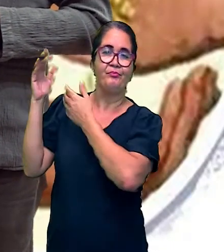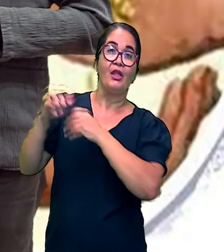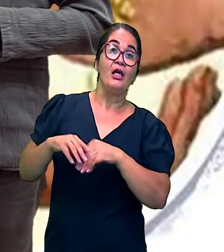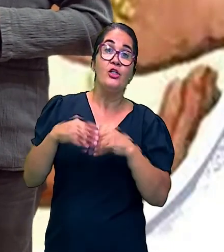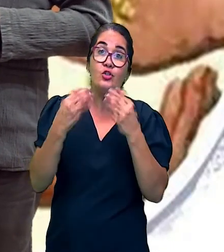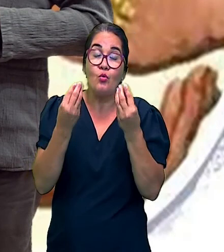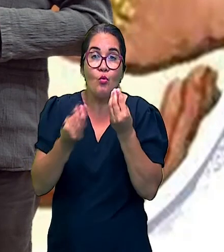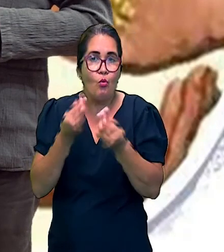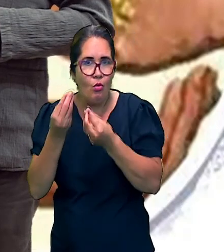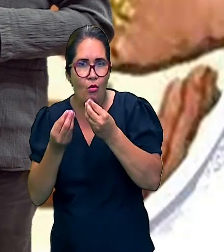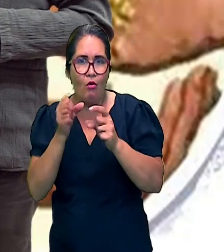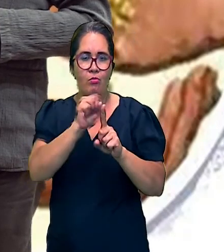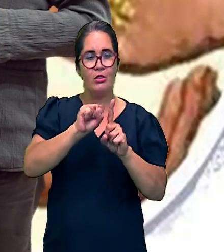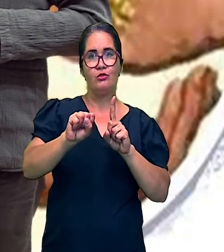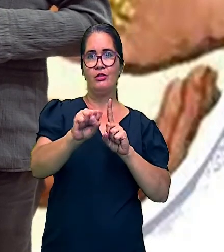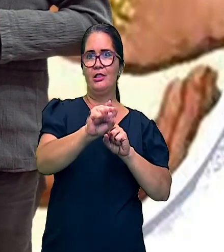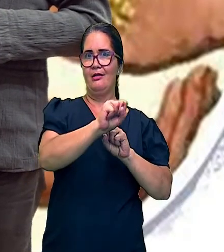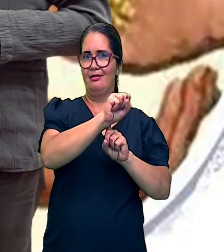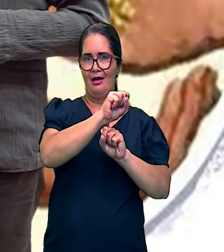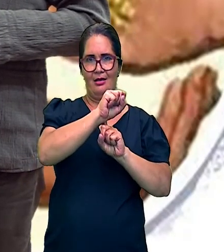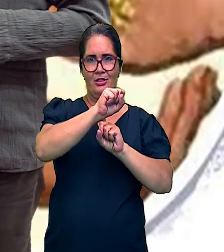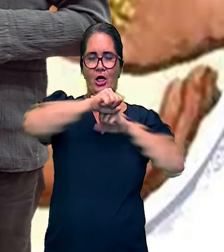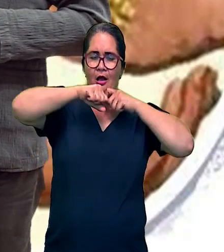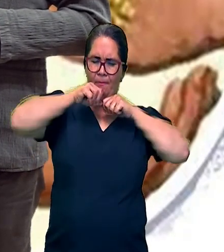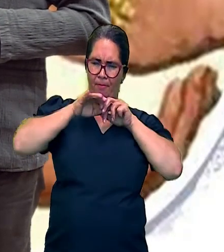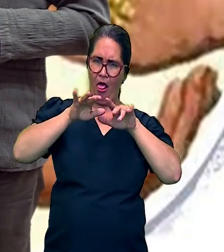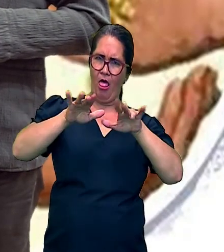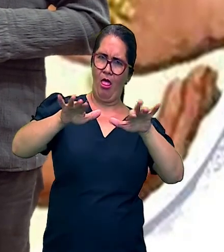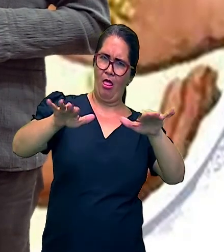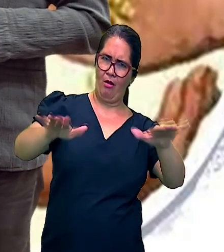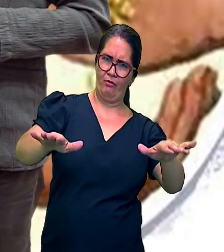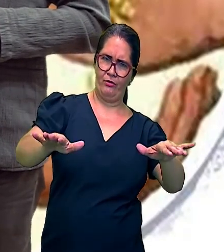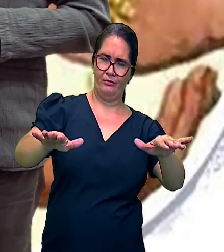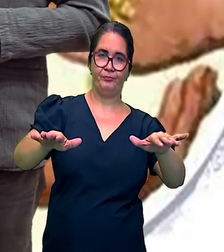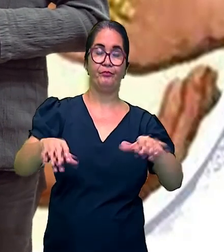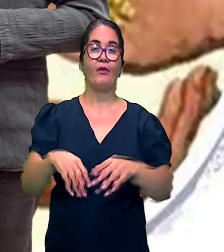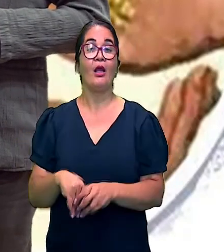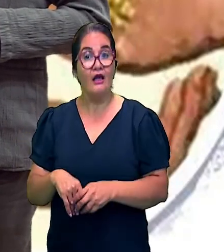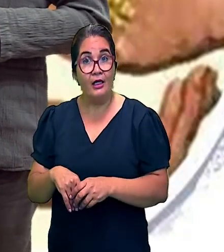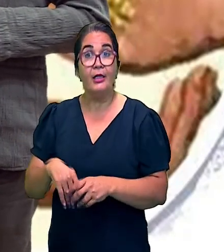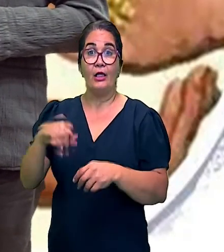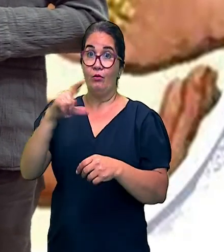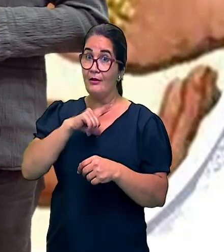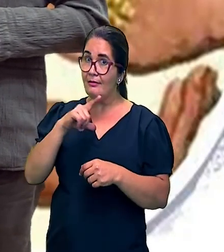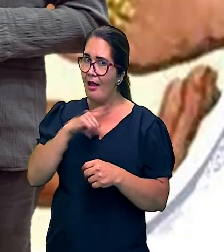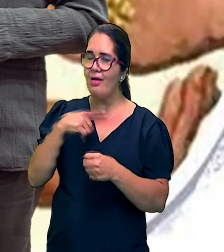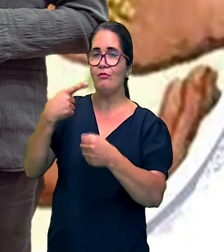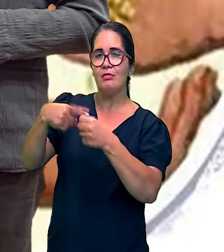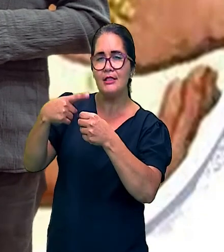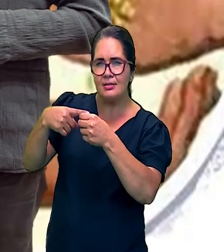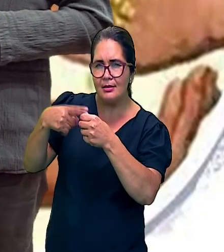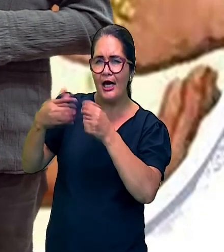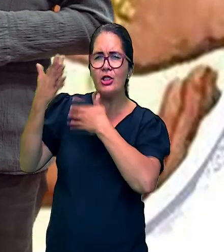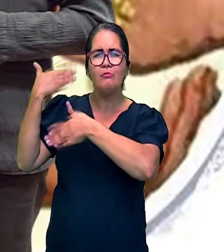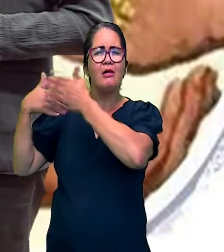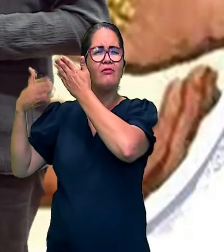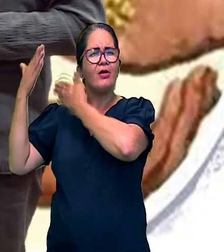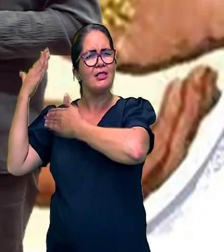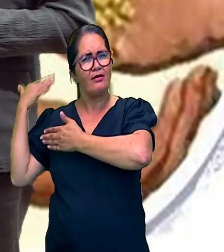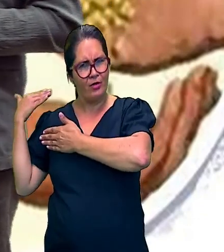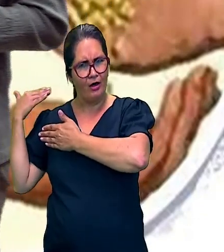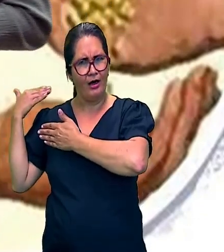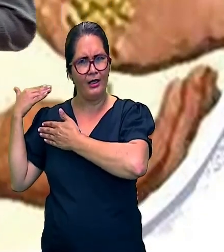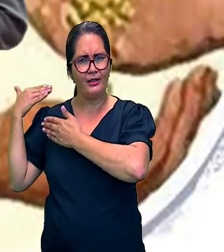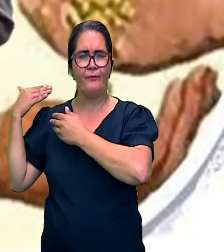E uma das cidades, nós temos duas cidades mais antigas que se tem notícias hoje são a cidade